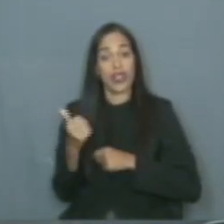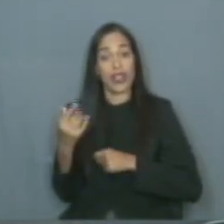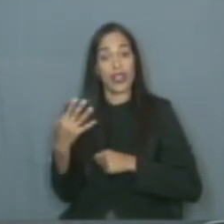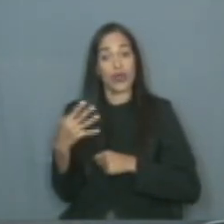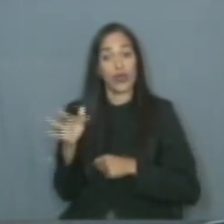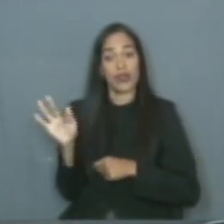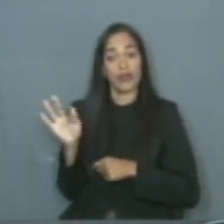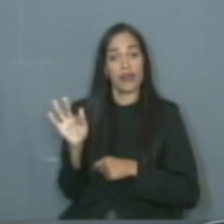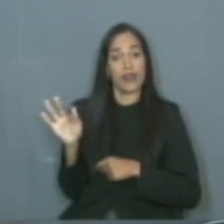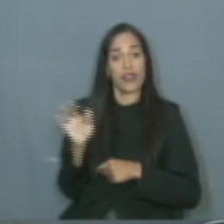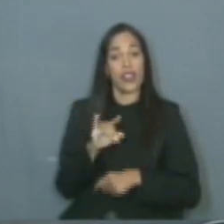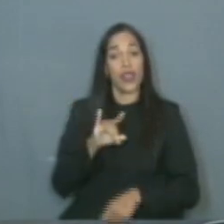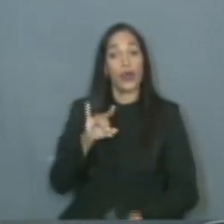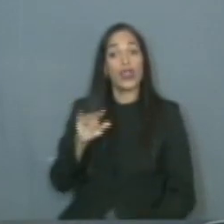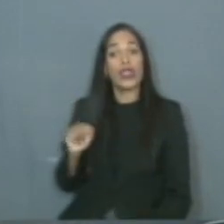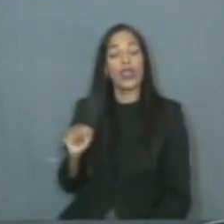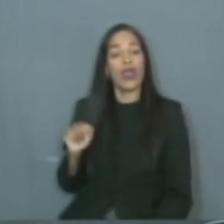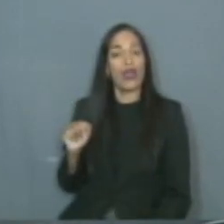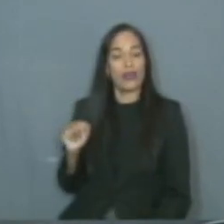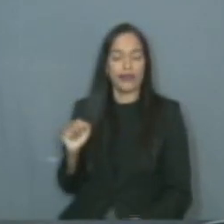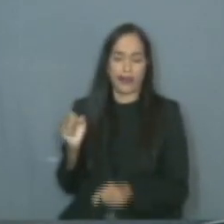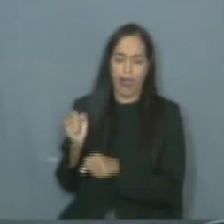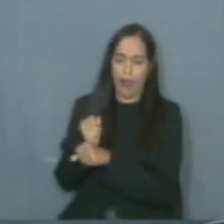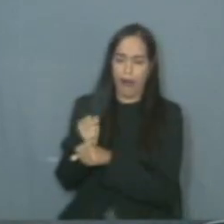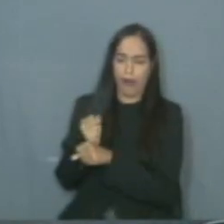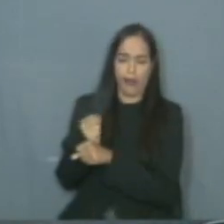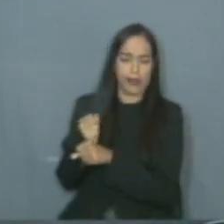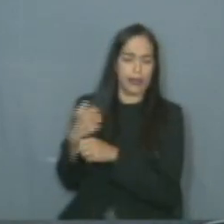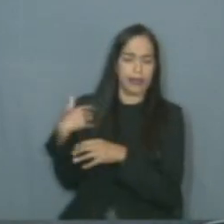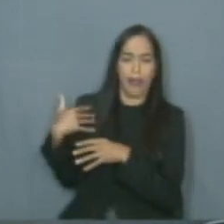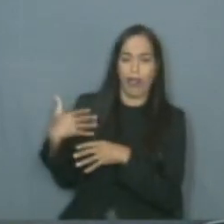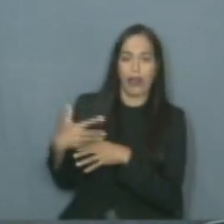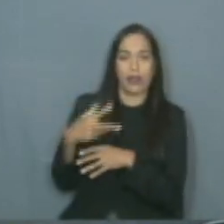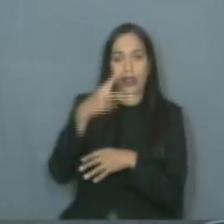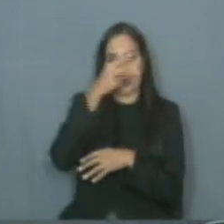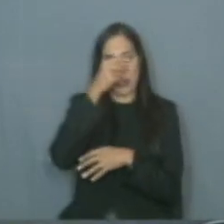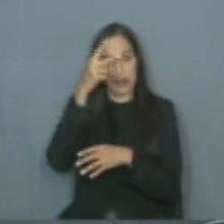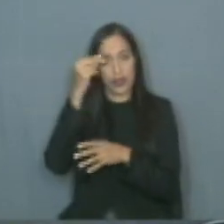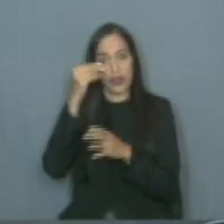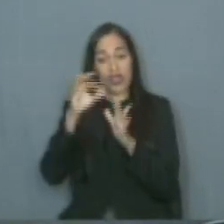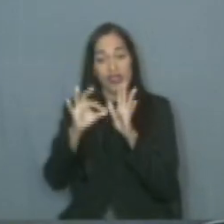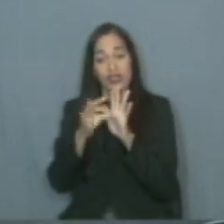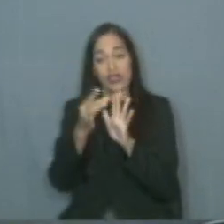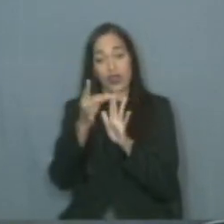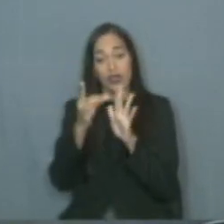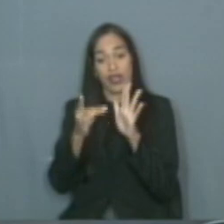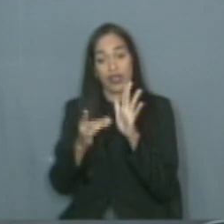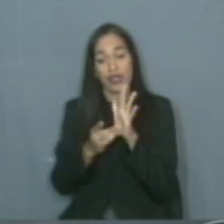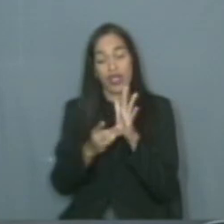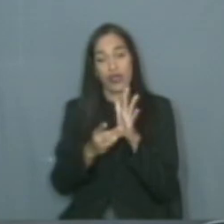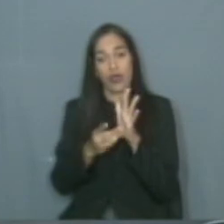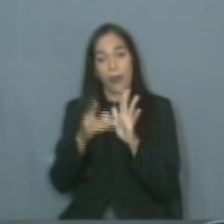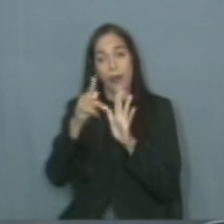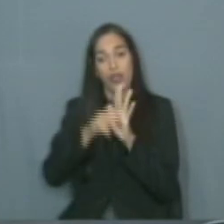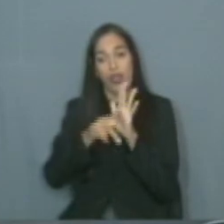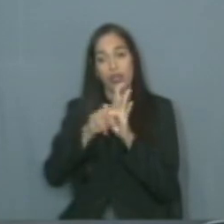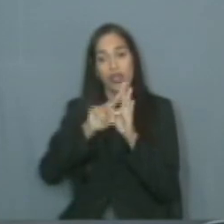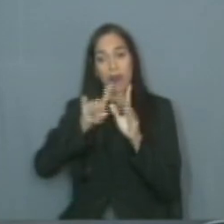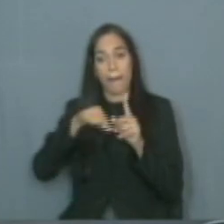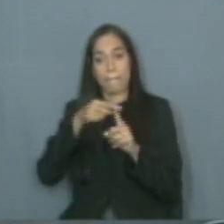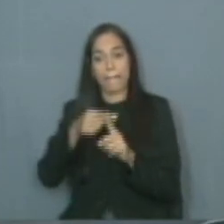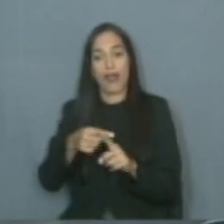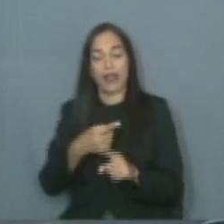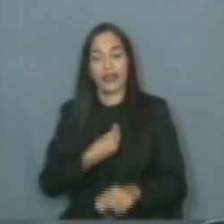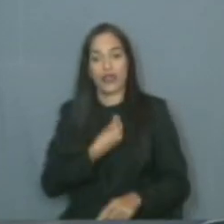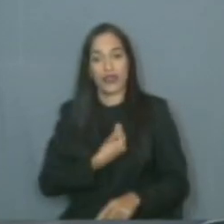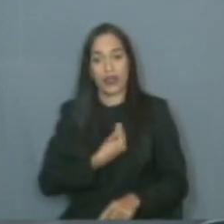que, há muitos anos, quando ele era prefeito, ele assinou o decreto que criava o programa Mais Vida, e aí eu acho que o vereador